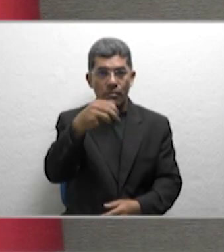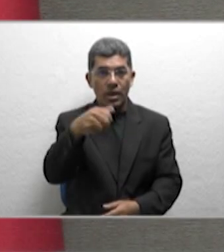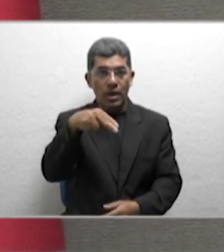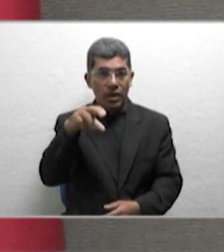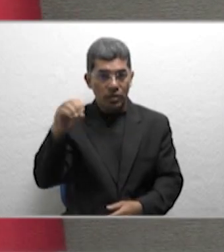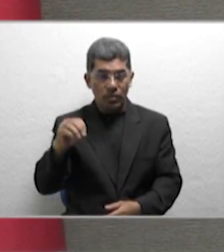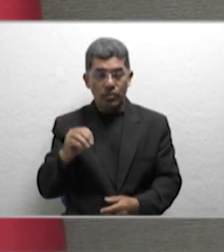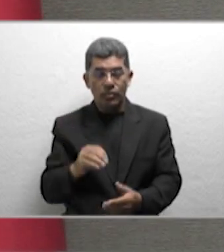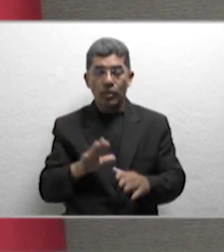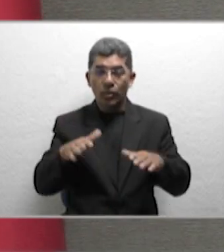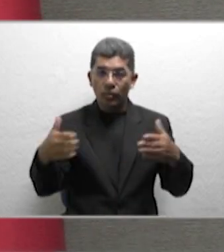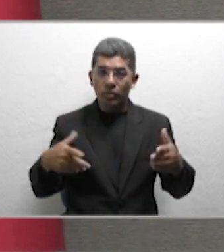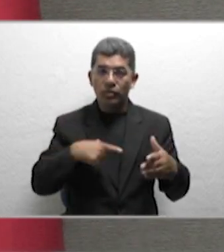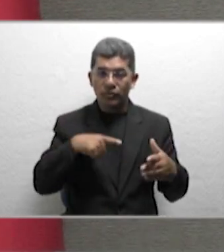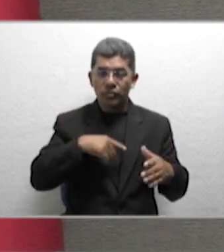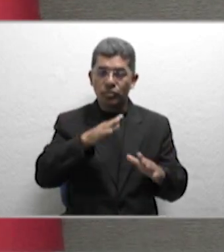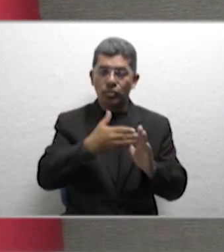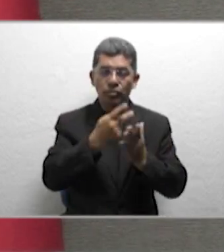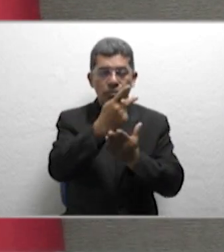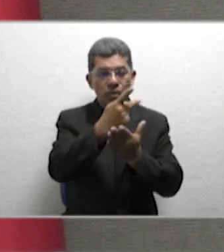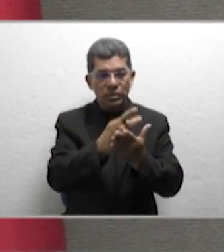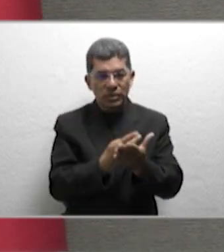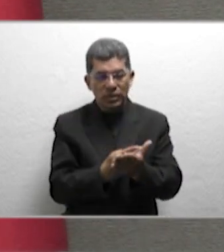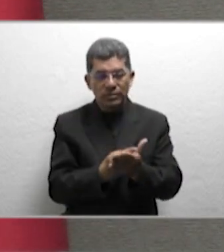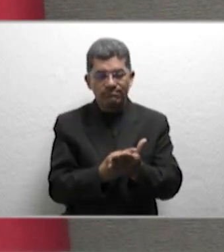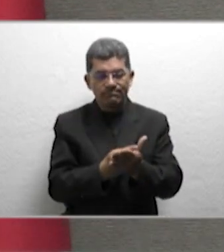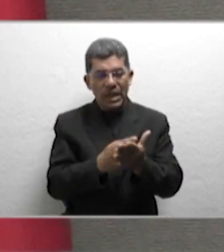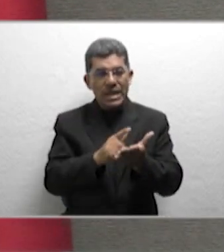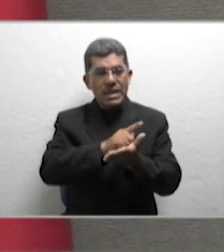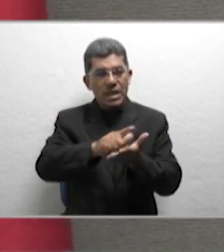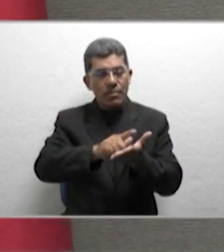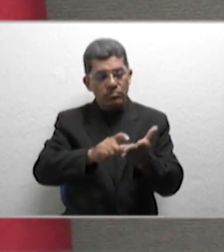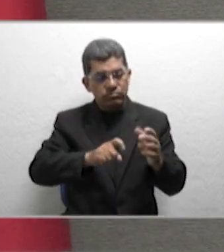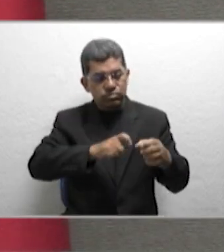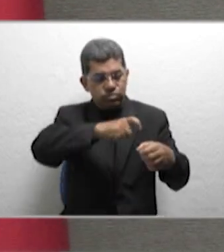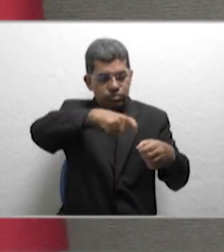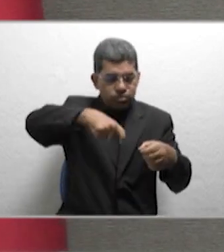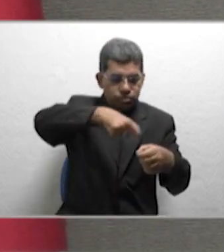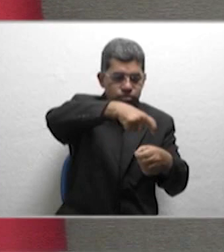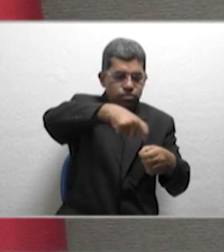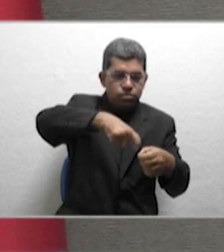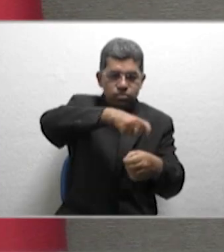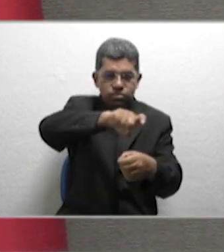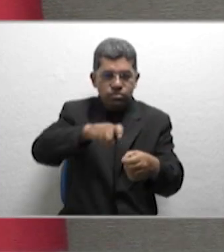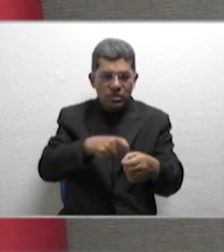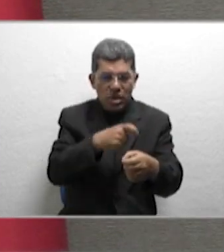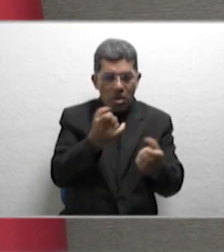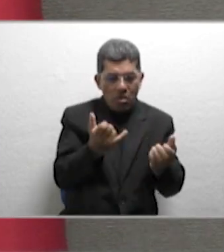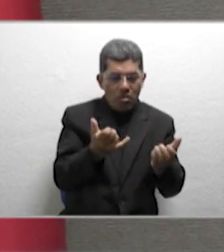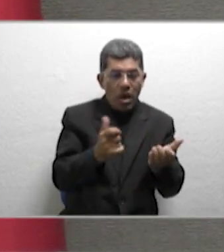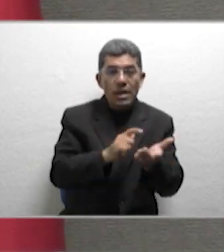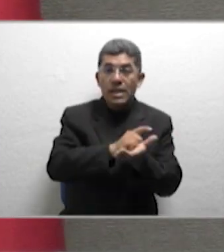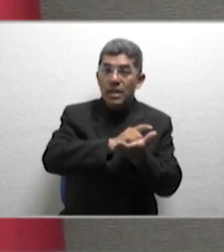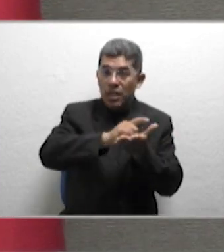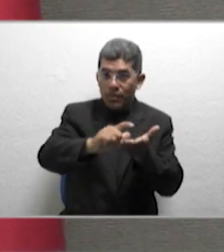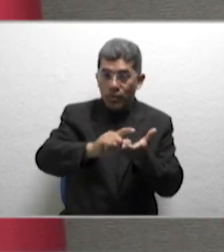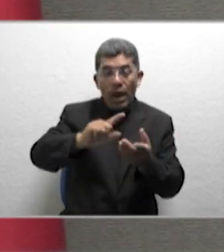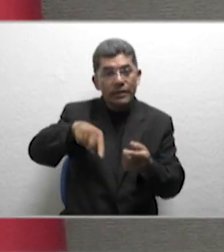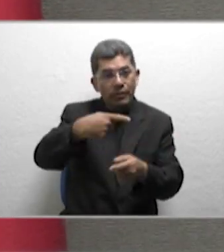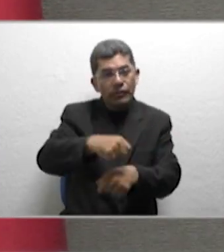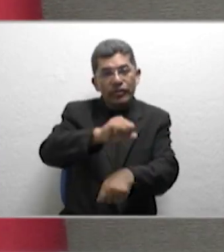esse pote eles fazem todo o procedimento de esterilização e esse pote ele fica lá